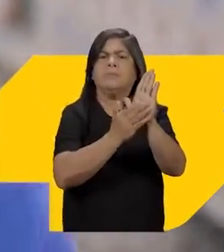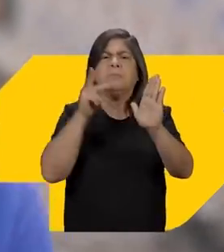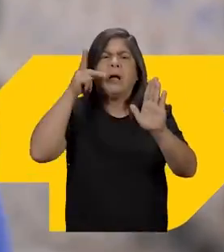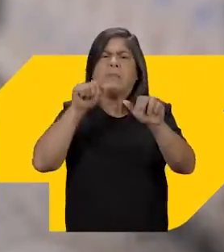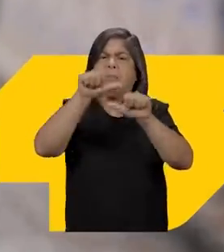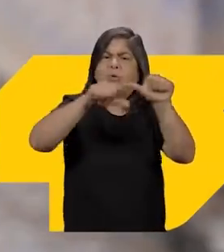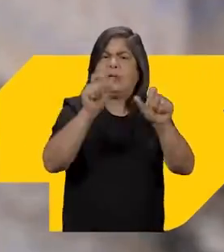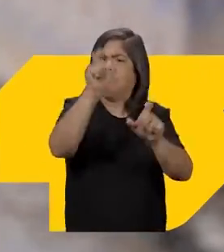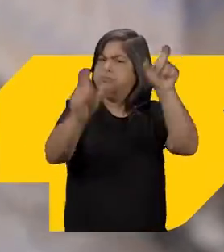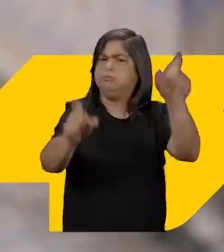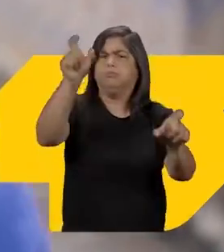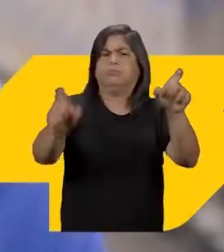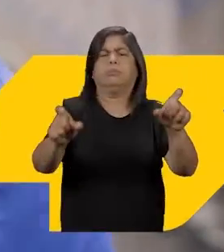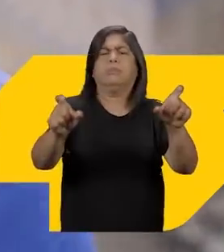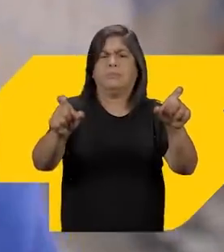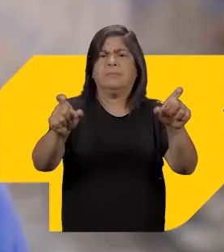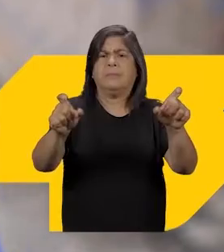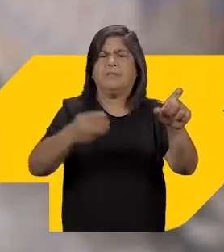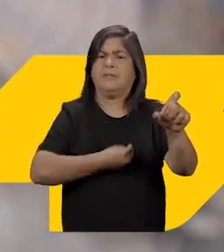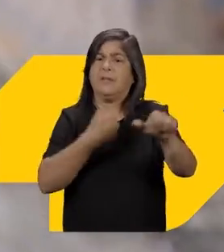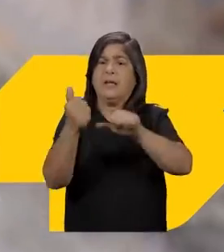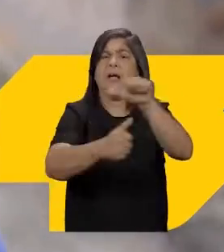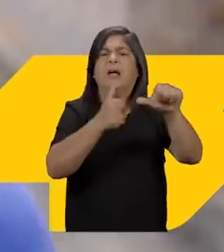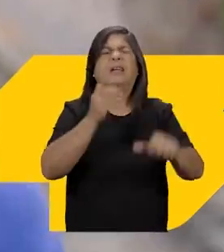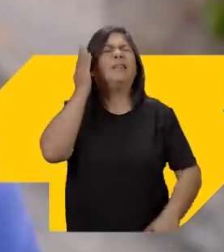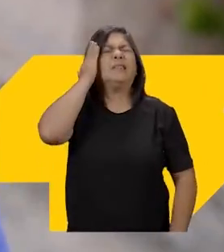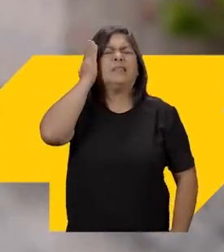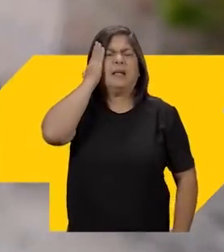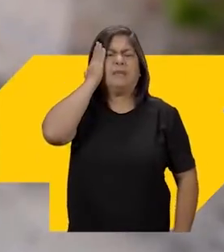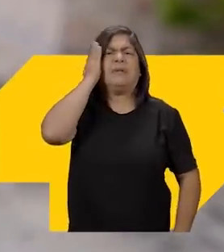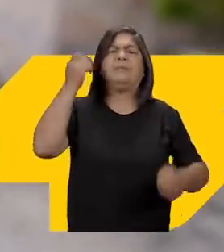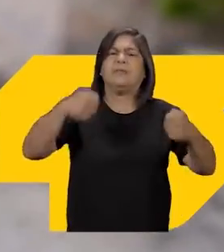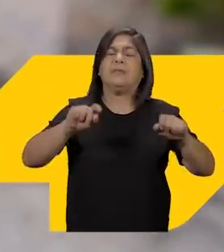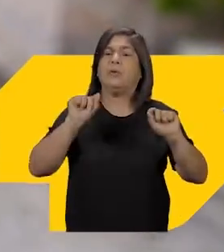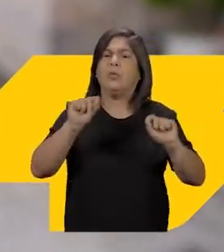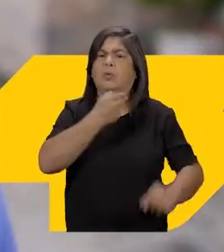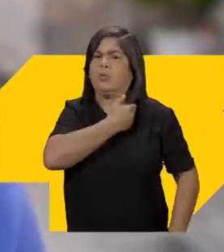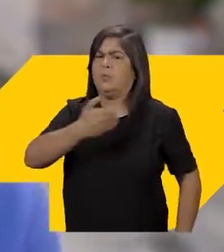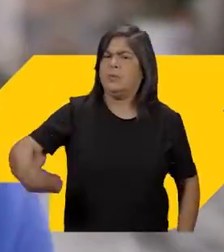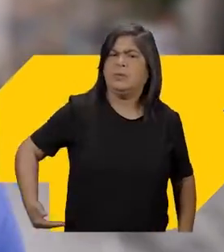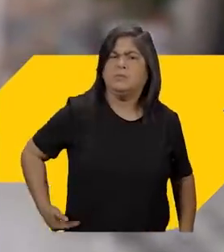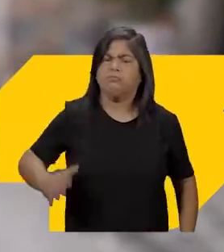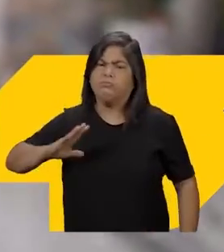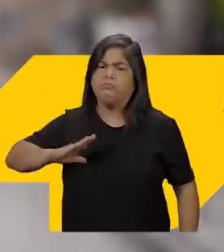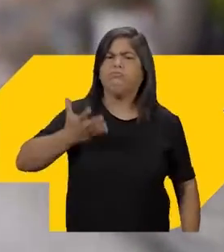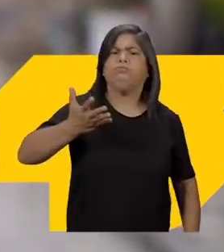propósito, é transformar a realidade das pessoas da Paraíba. A gente já sabe o que tem que ser feito.